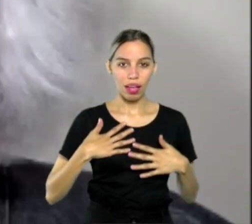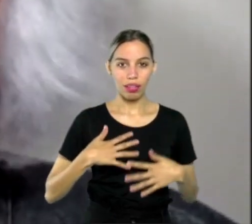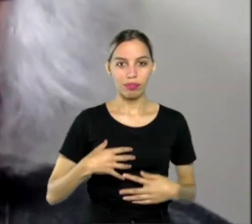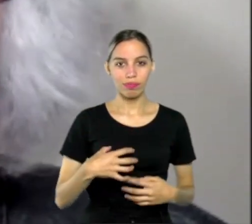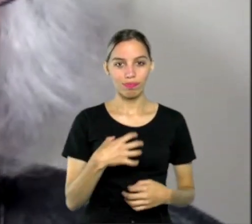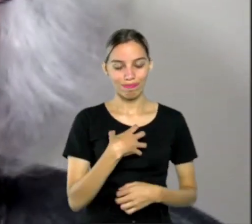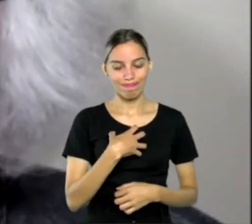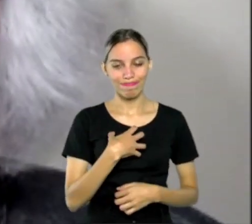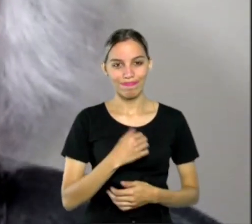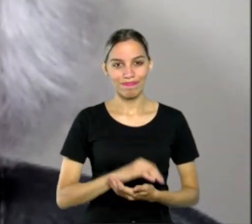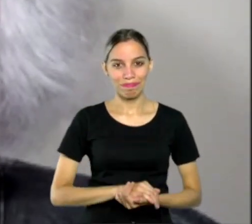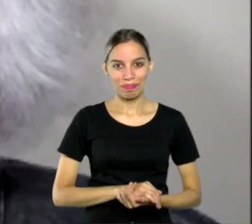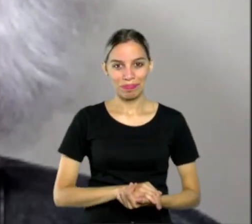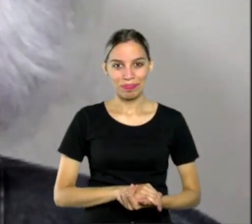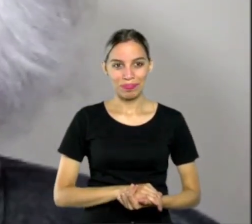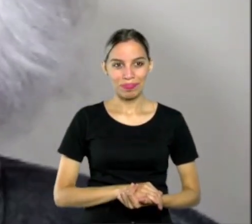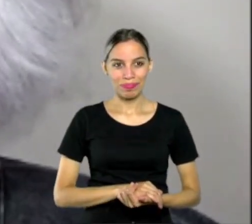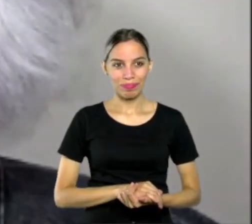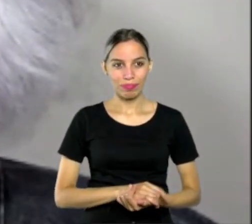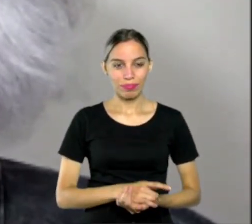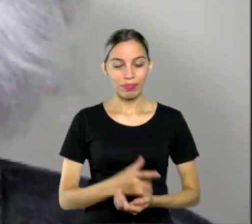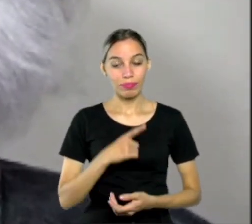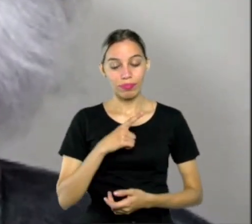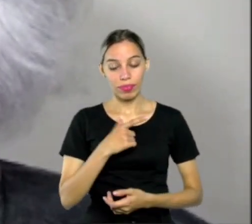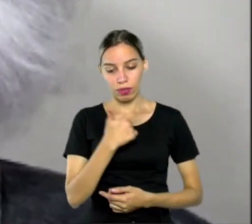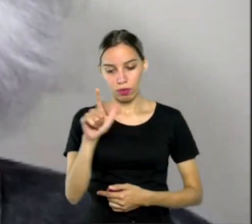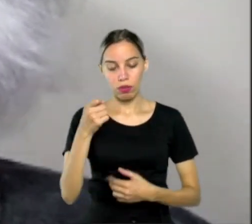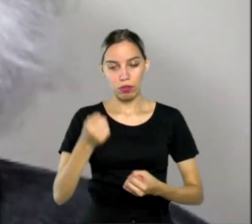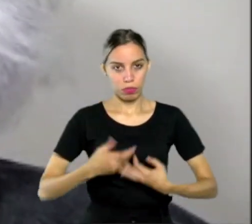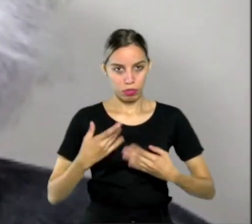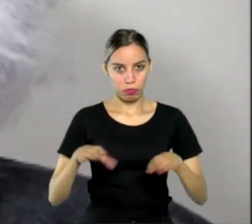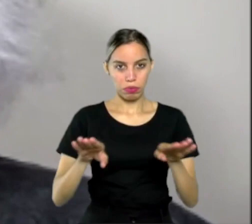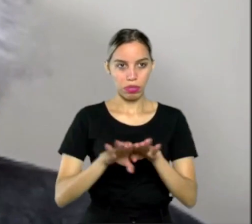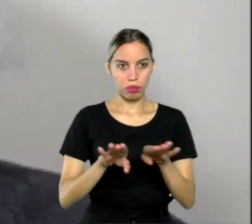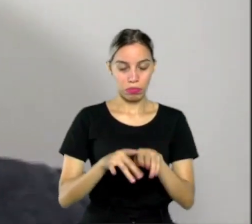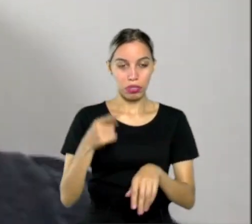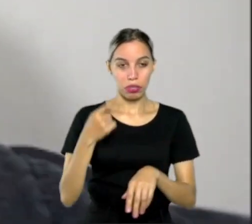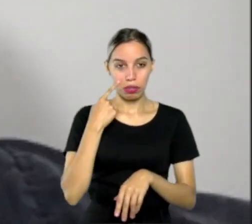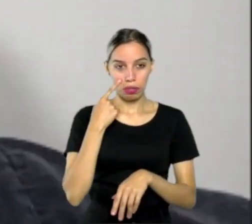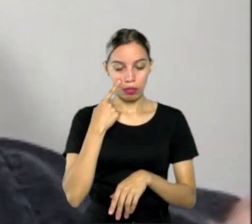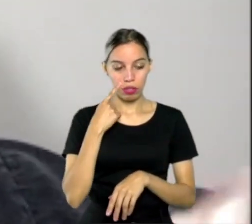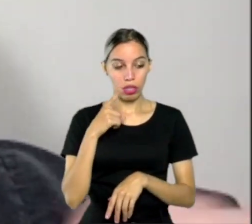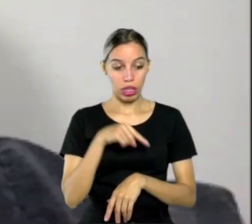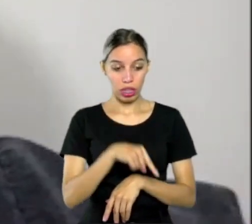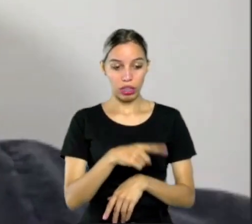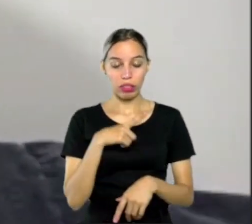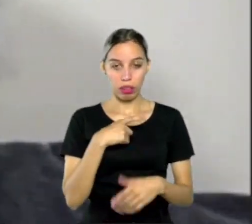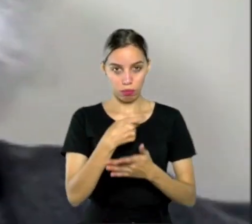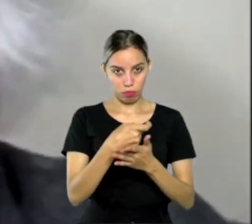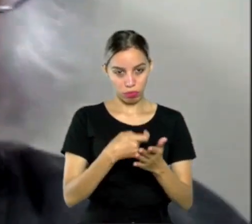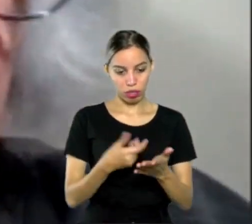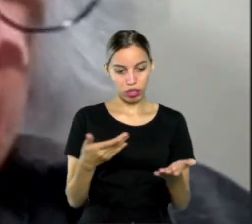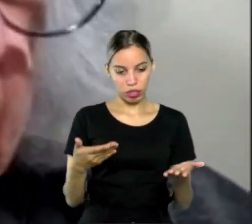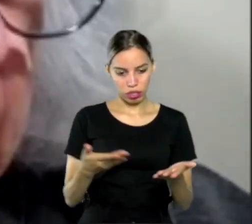Aí tem outras coisas, por exemplo, esse aqui está publicado também naquele livrinho que foi publicado em,